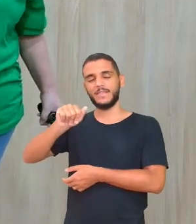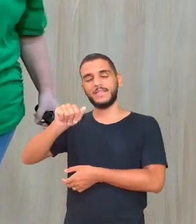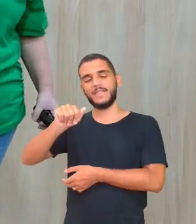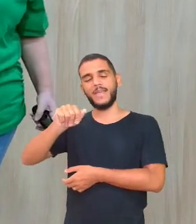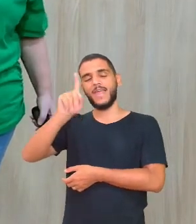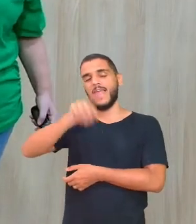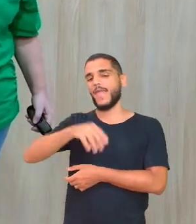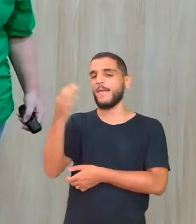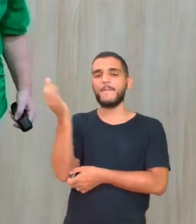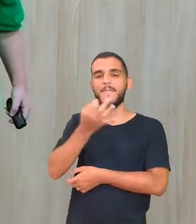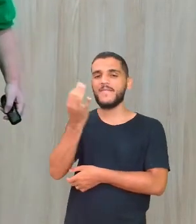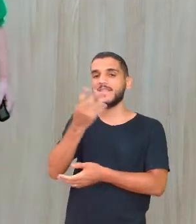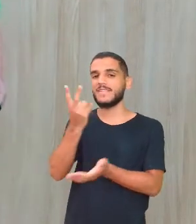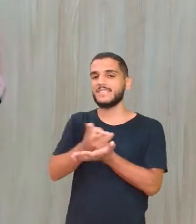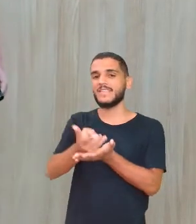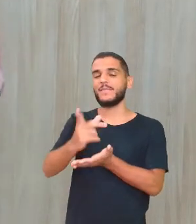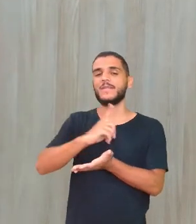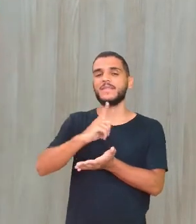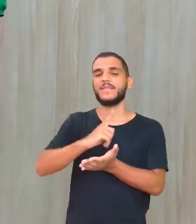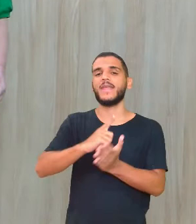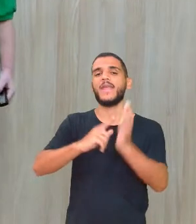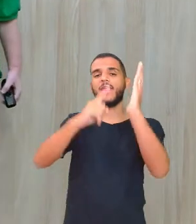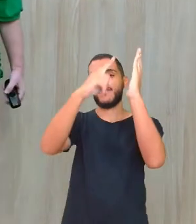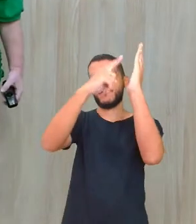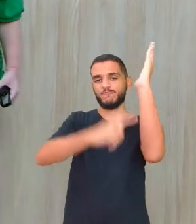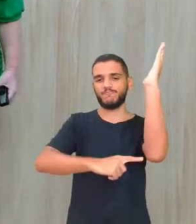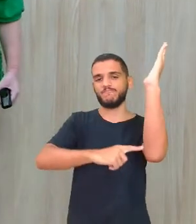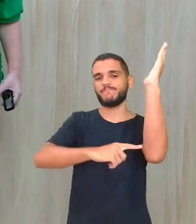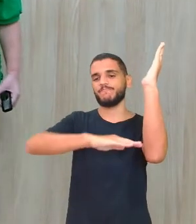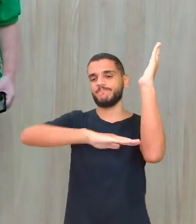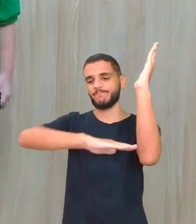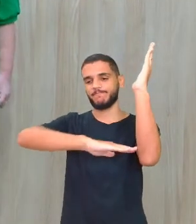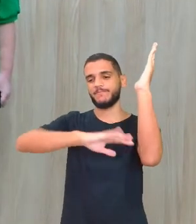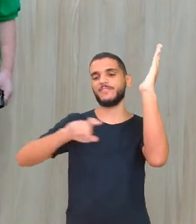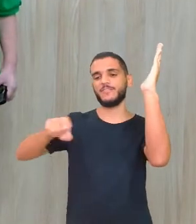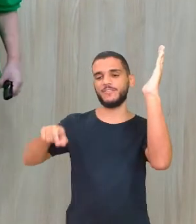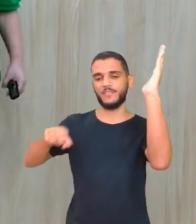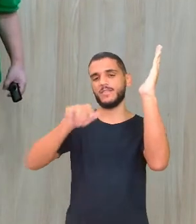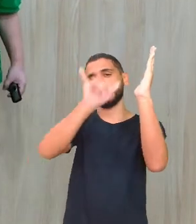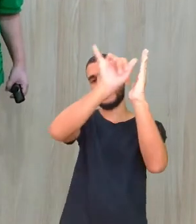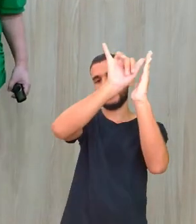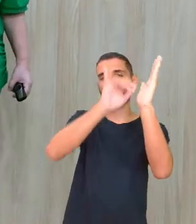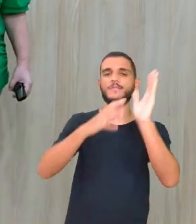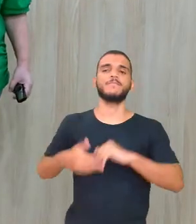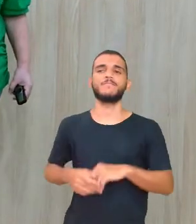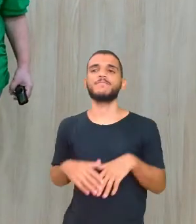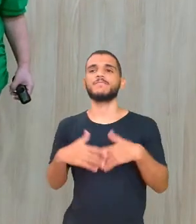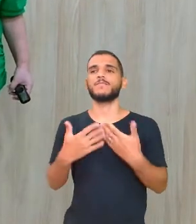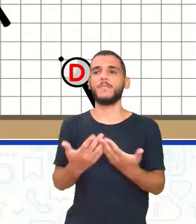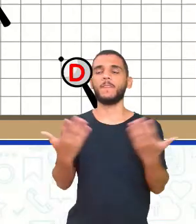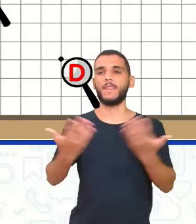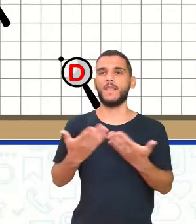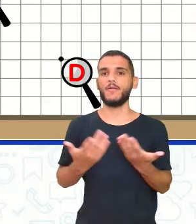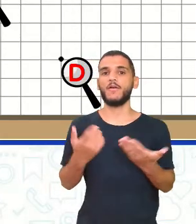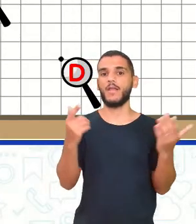na horizontal o X e na vertical o Y. Bom, mas agora aqui, vamos praticar? O que é que eu